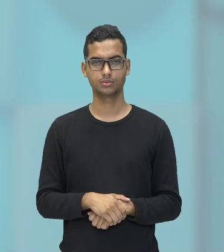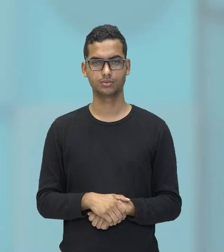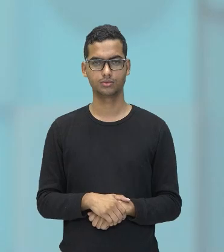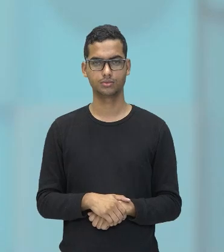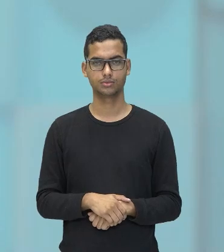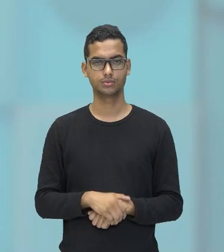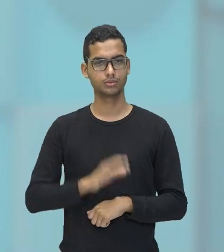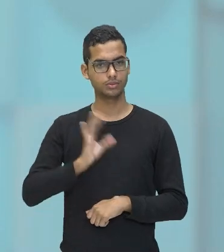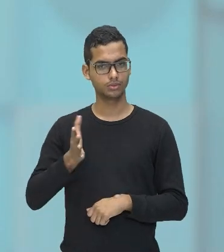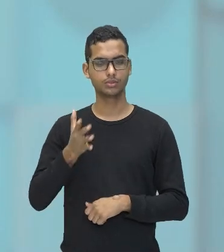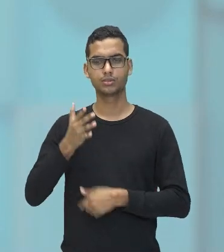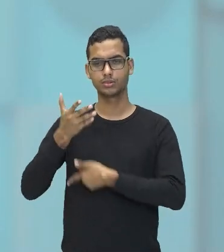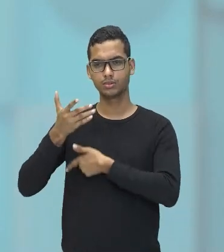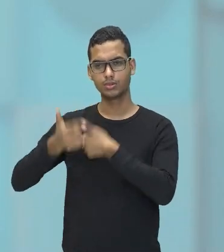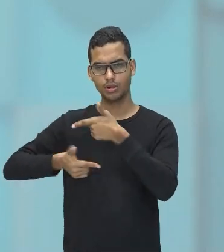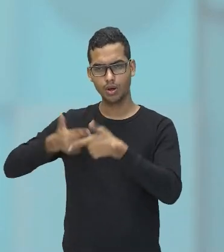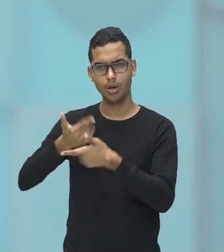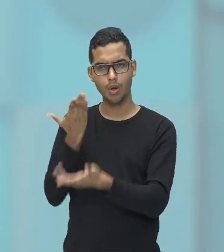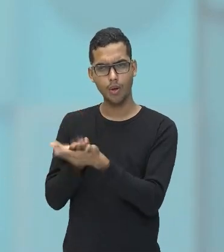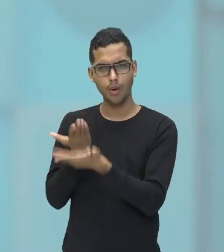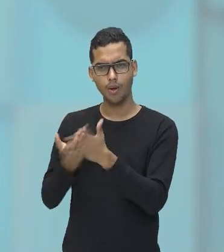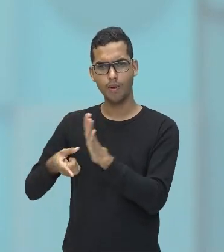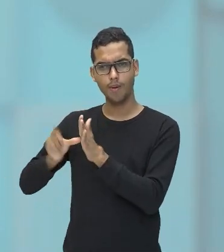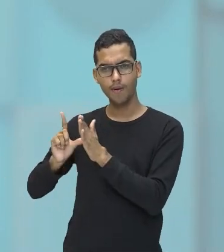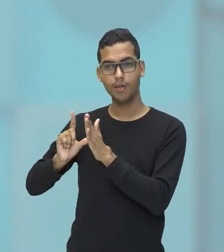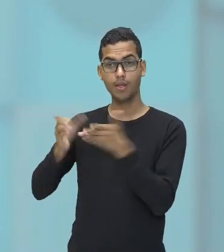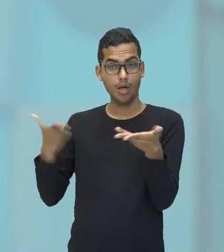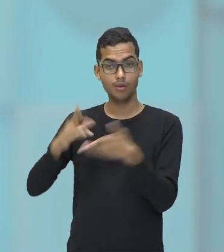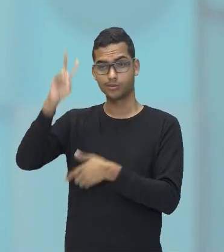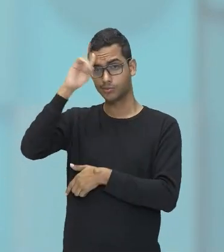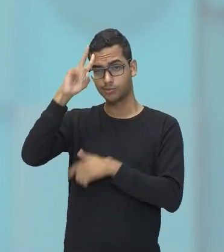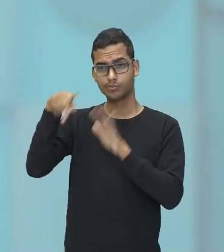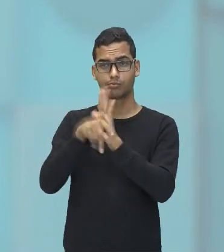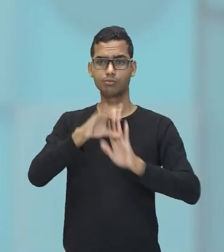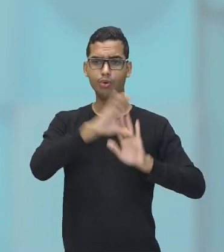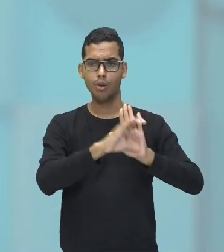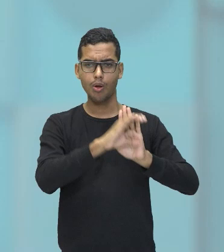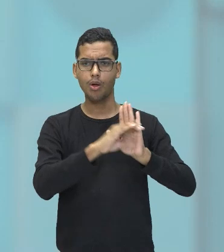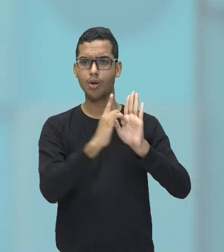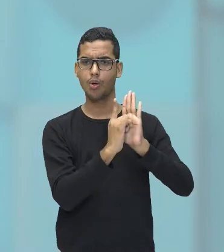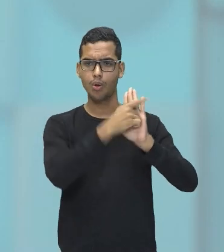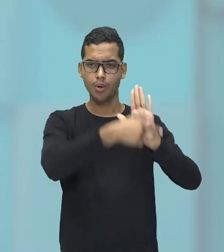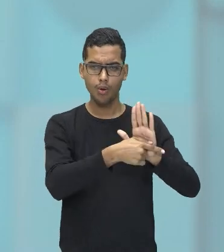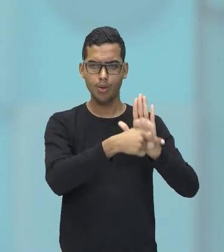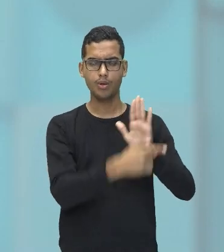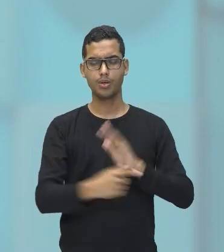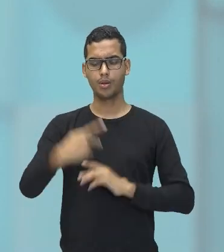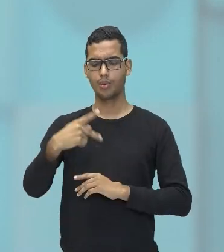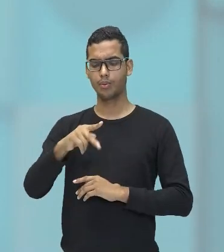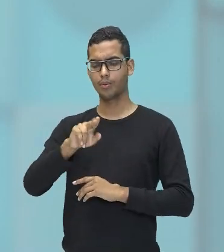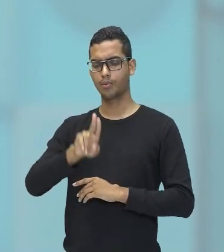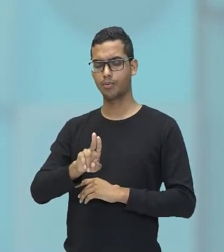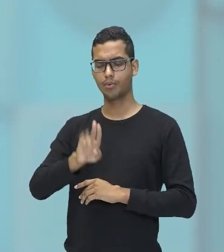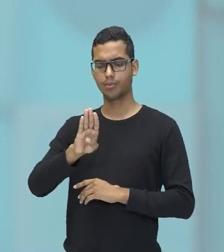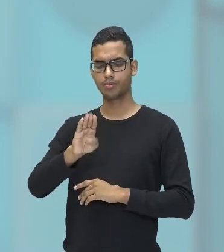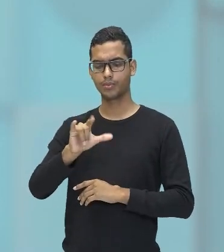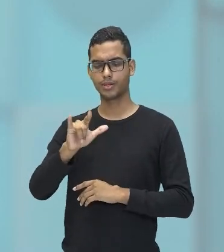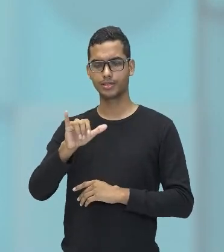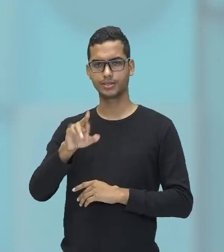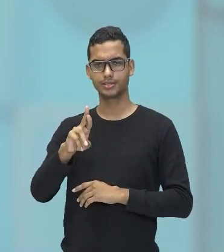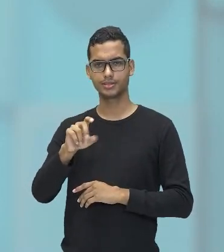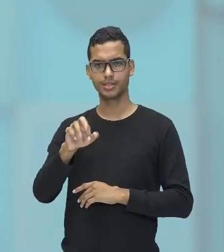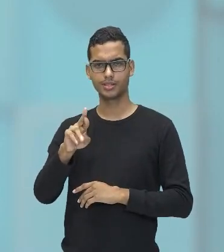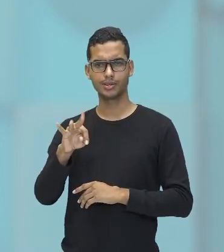com ele em outras aulas e vamos então recuperar o conceito desse gênero textual, certo? Então acompanhem aí. O que é o